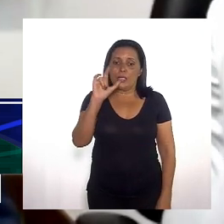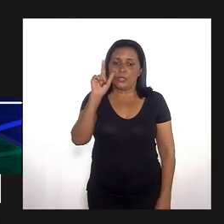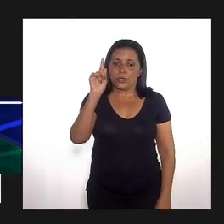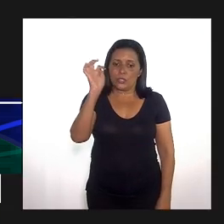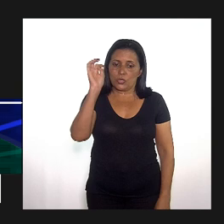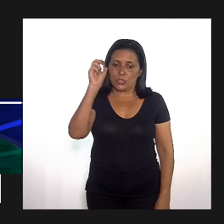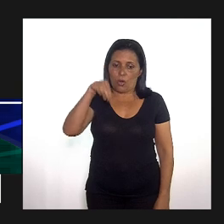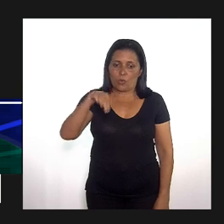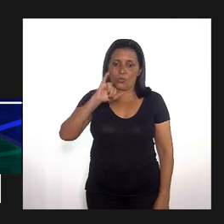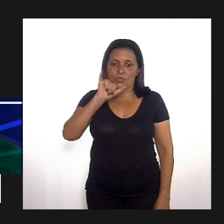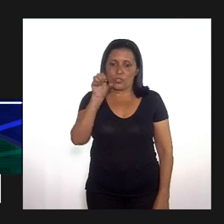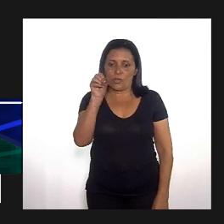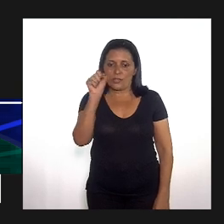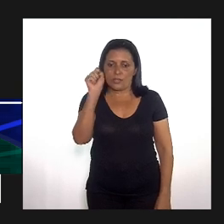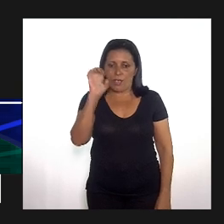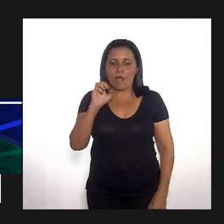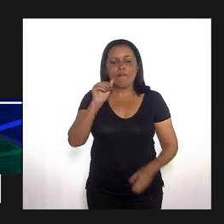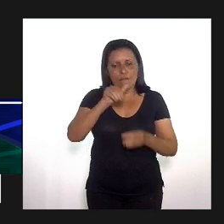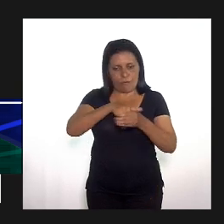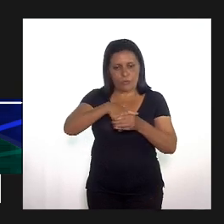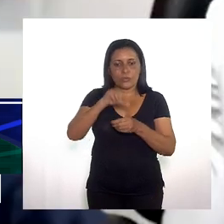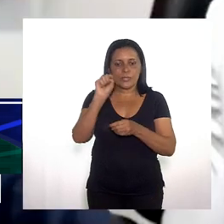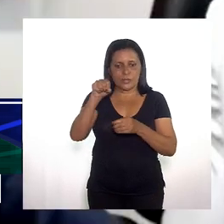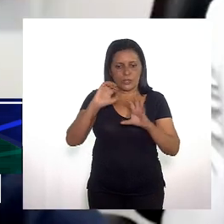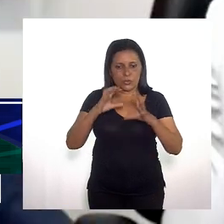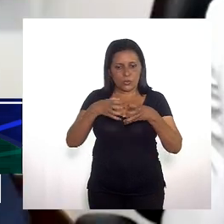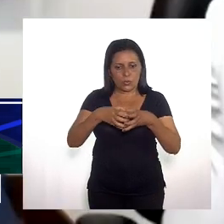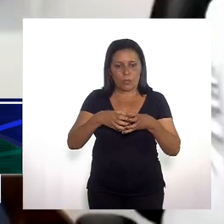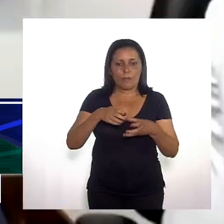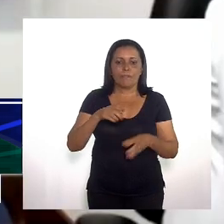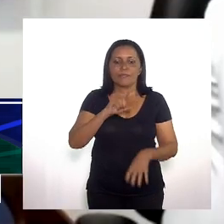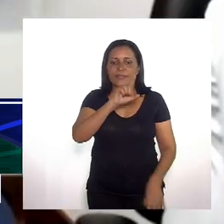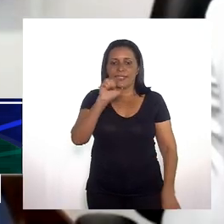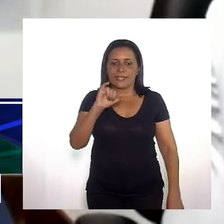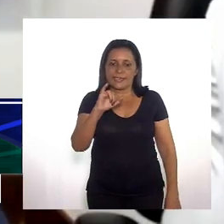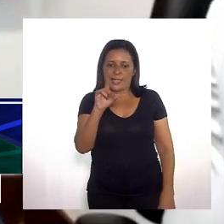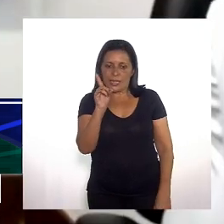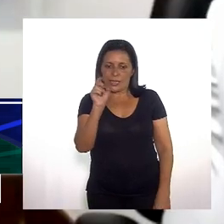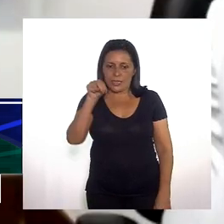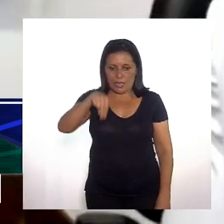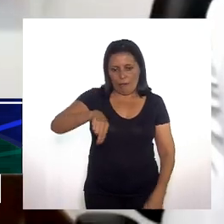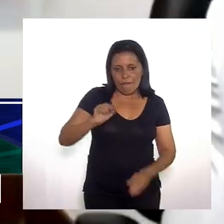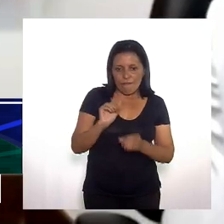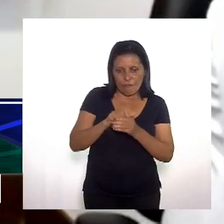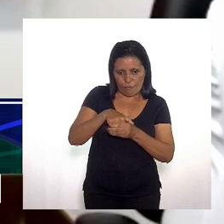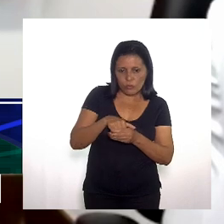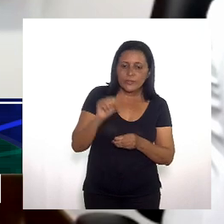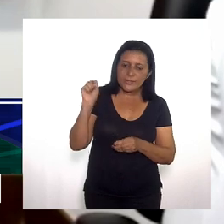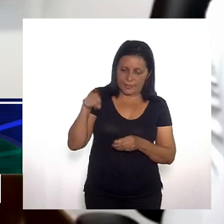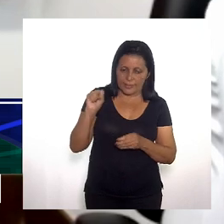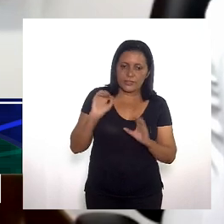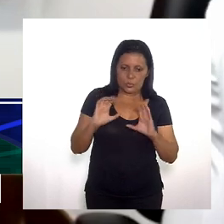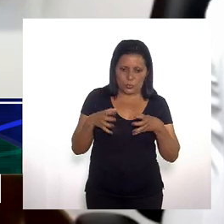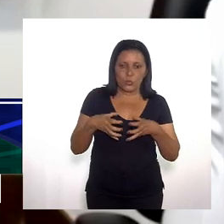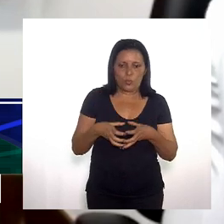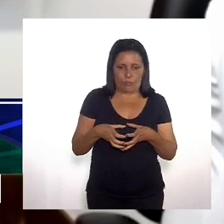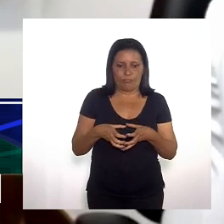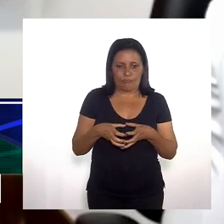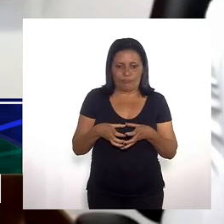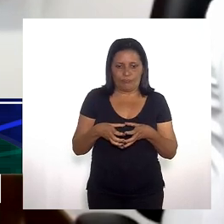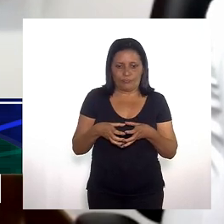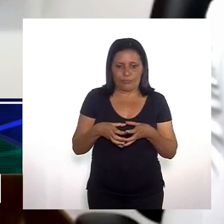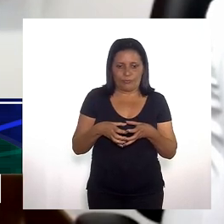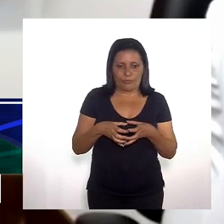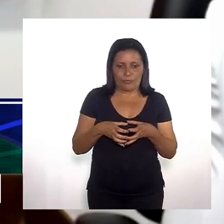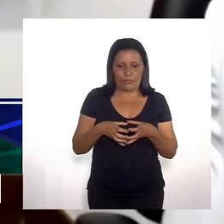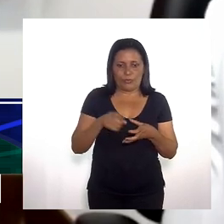sim, presidente. Votou sim no grupo. Deputada Zeidan votou sim no grupo.